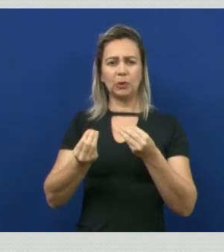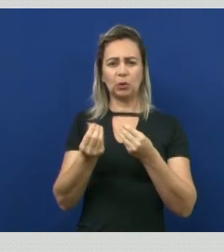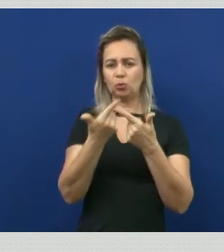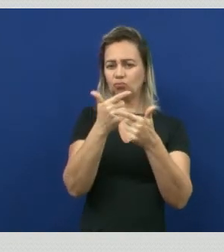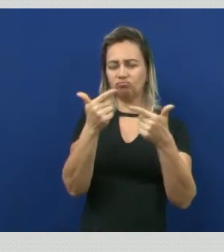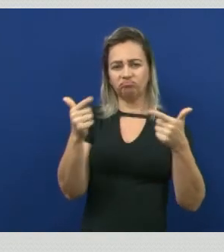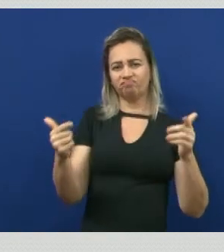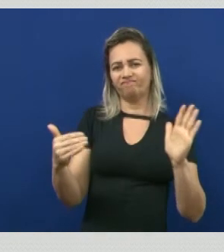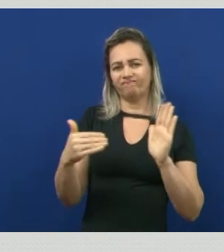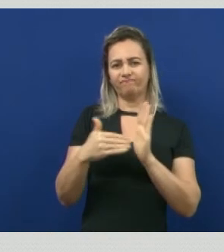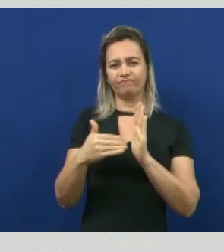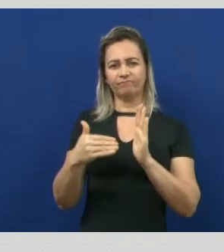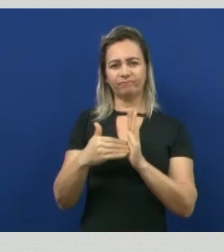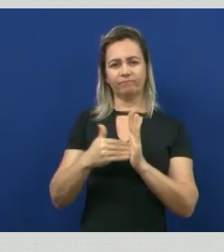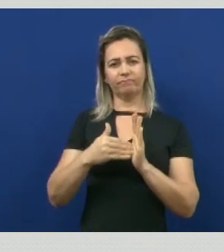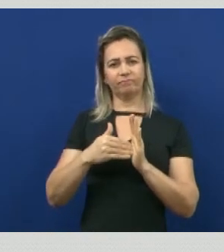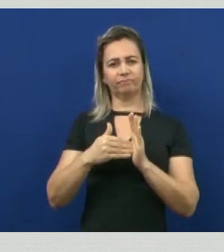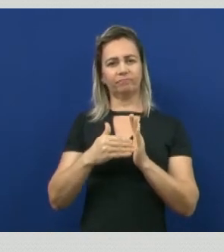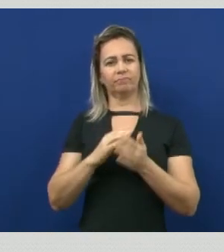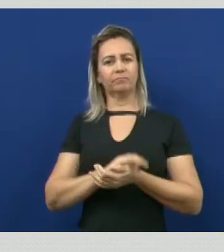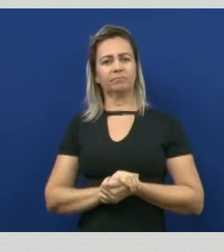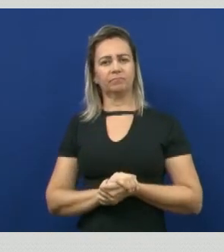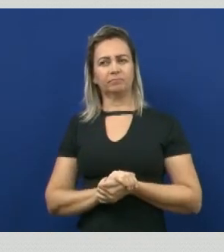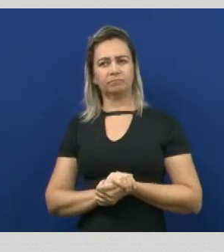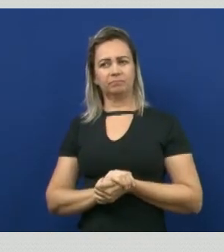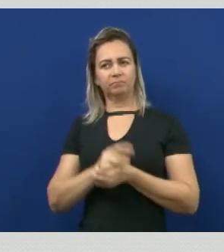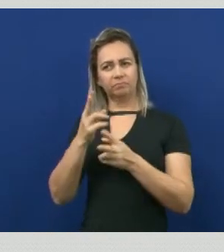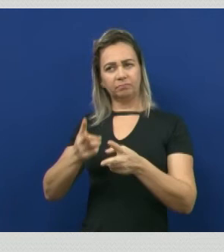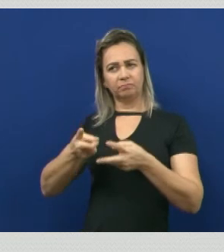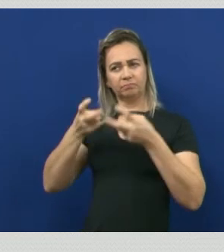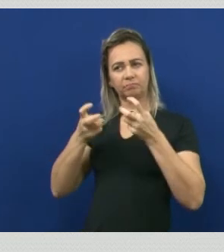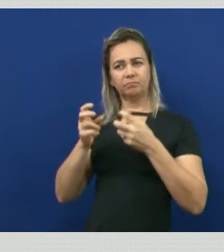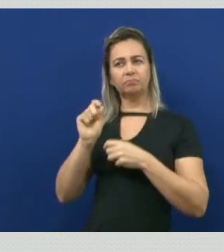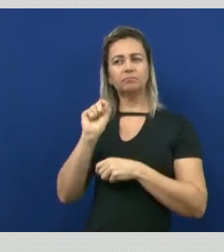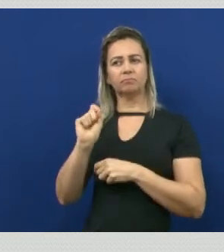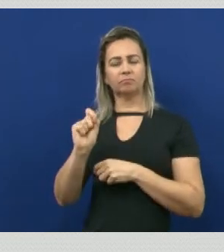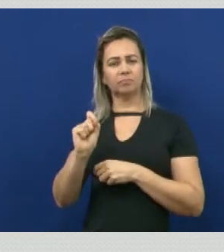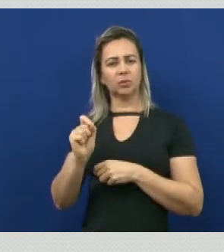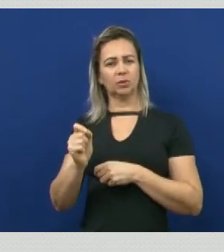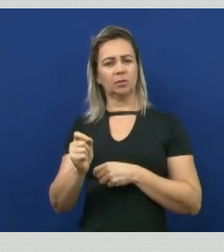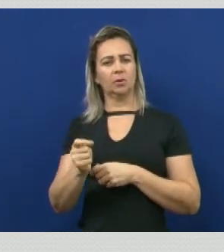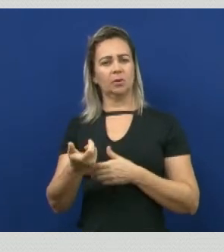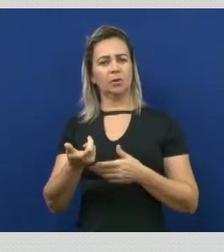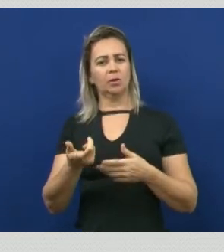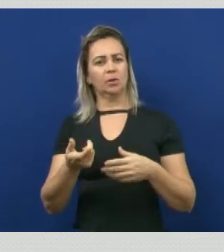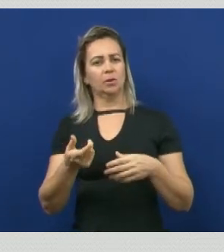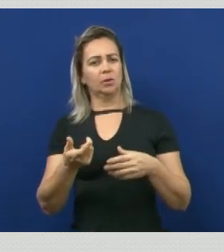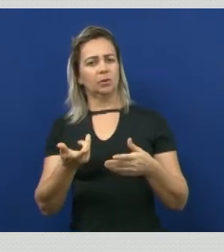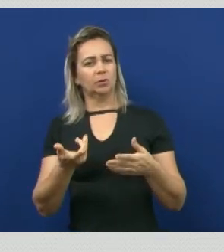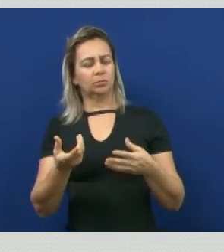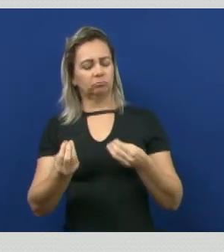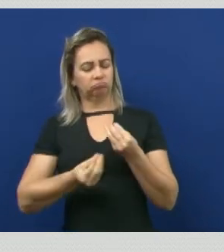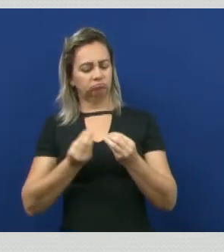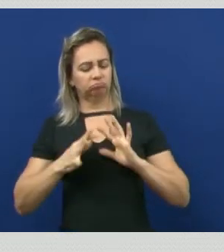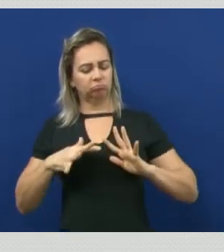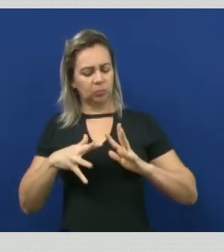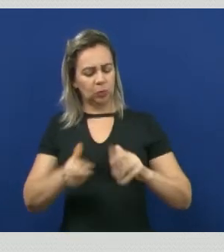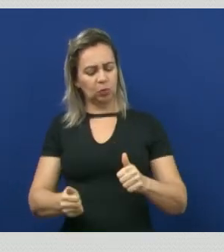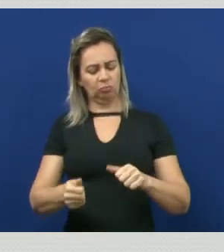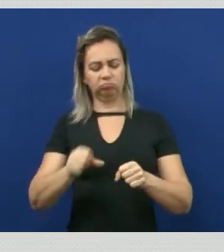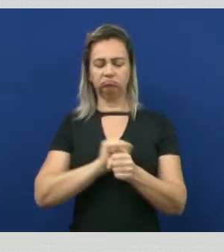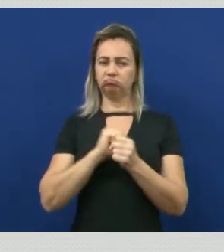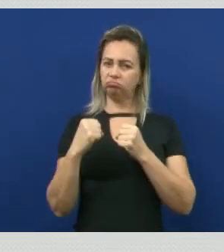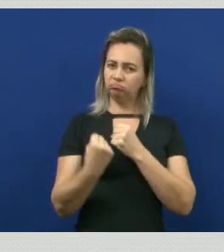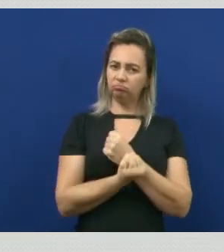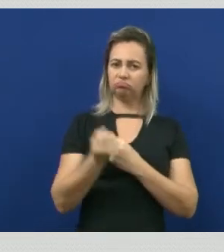realmente, certo? Então, olha só, desse modo, a quebra de paradigmas é um desafio para todos nós, né? Para a sociedade,